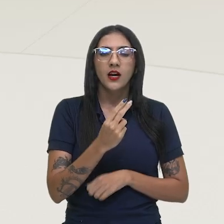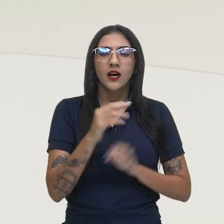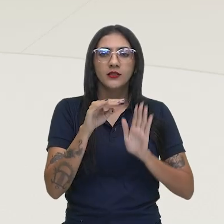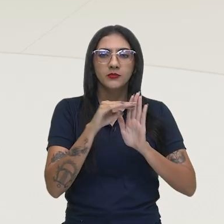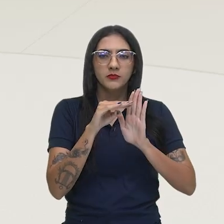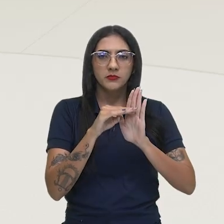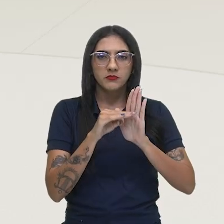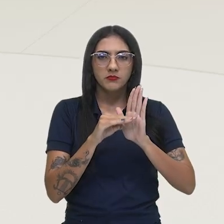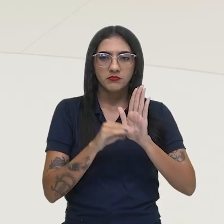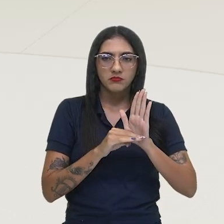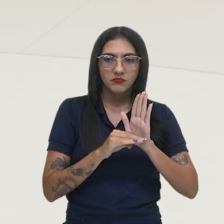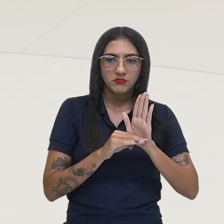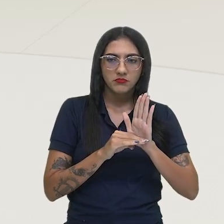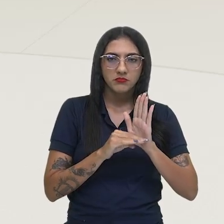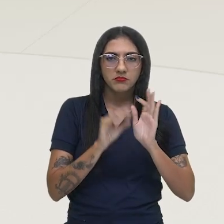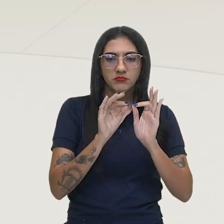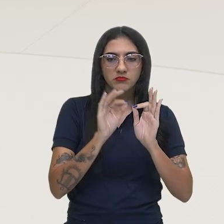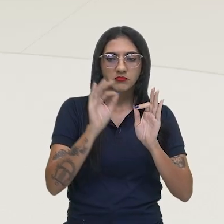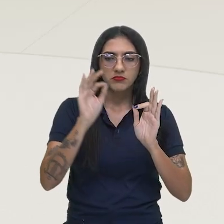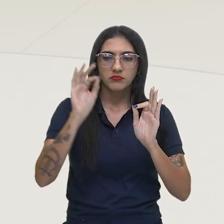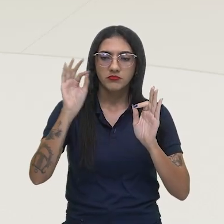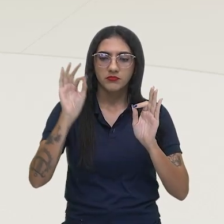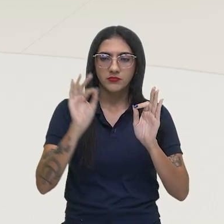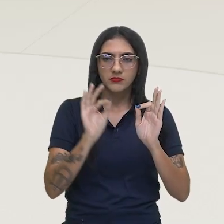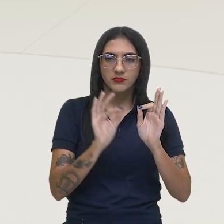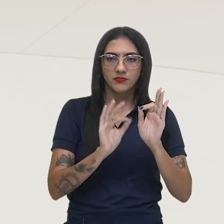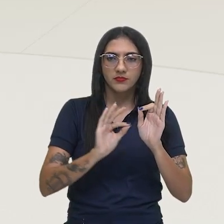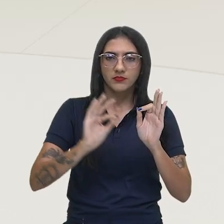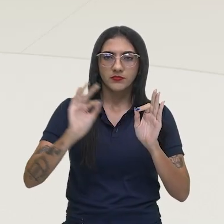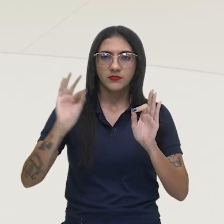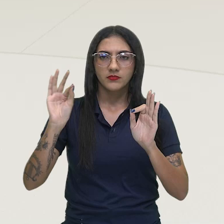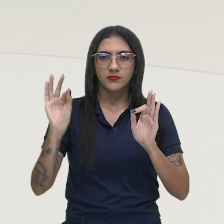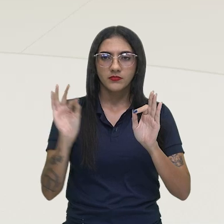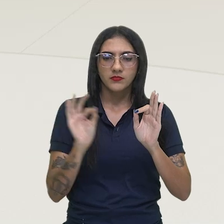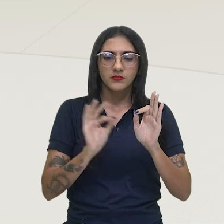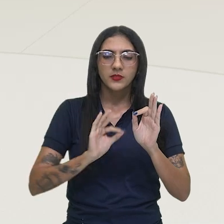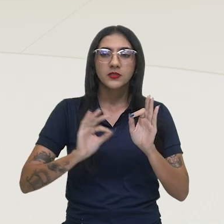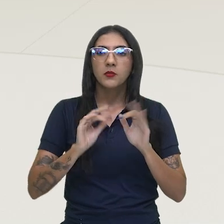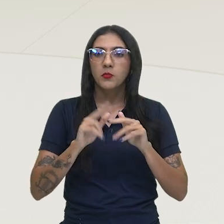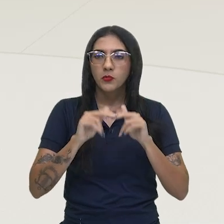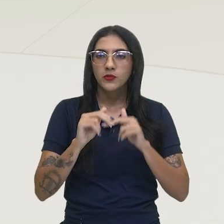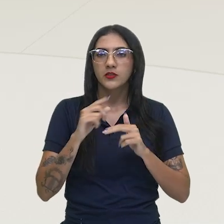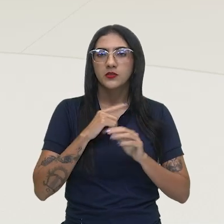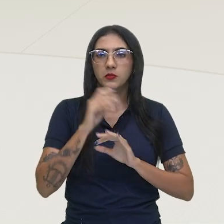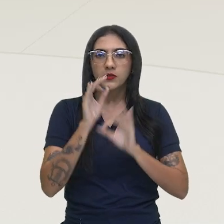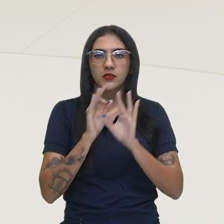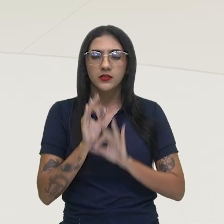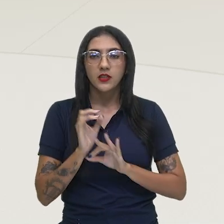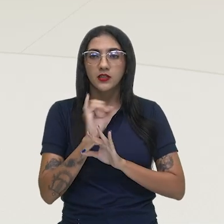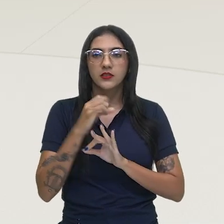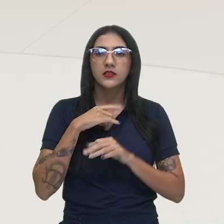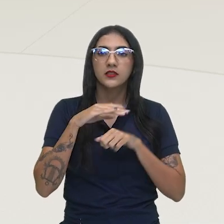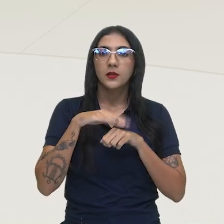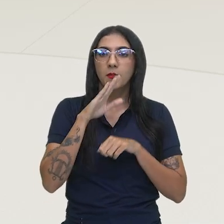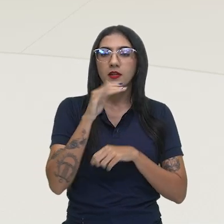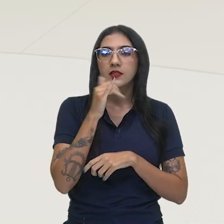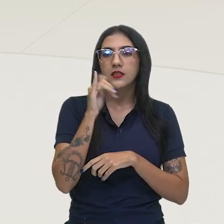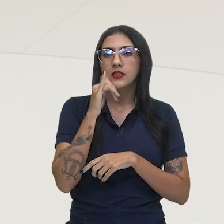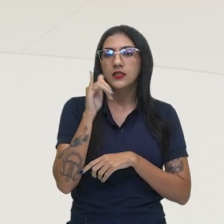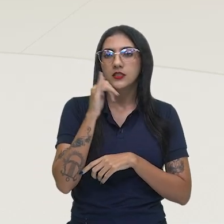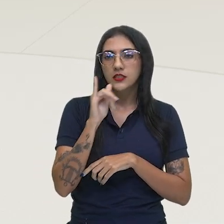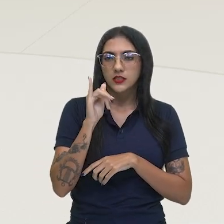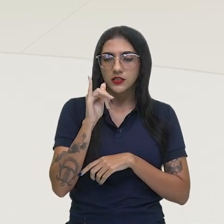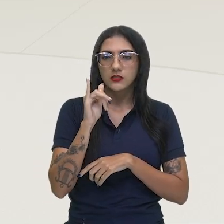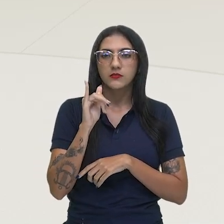vai aumentando aqui a energia. Ó. Os outros vão tendo mais energia, por isso que a leitura é desse jeito. Quem tem mais energia? Fulano, depois